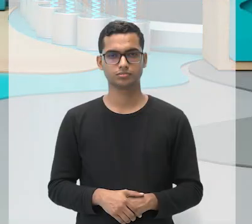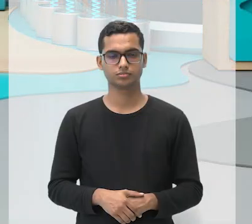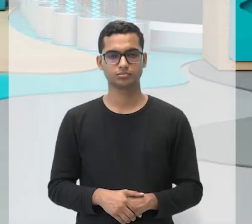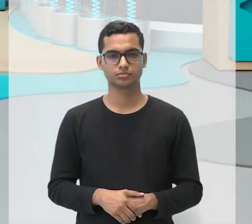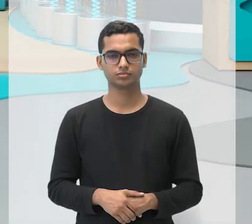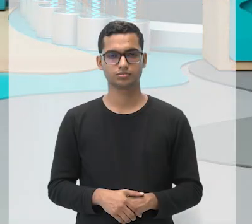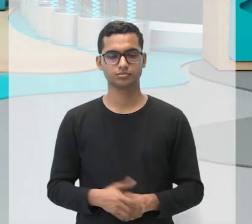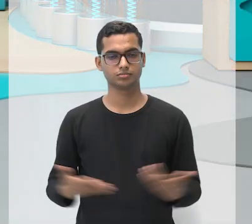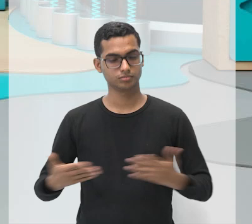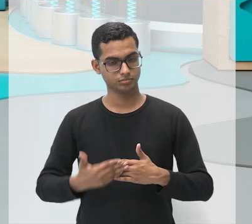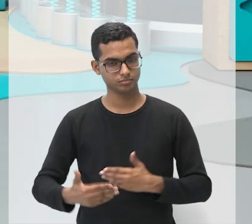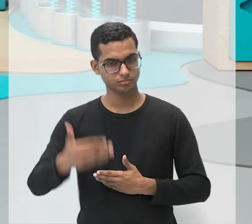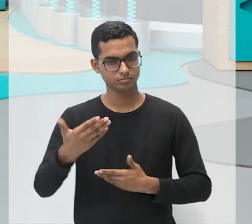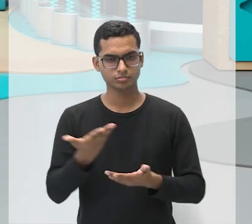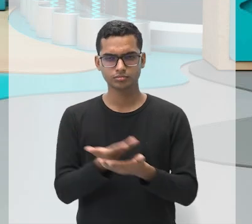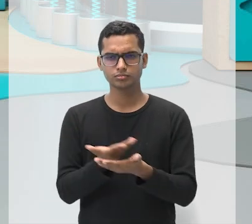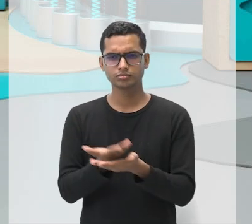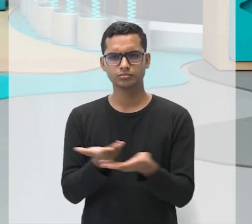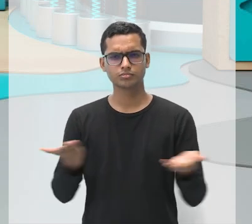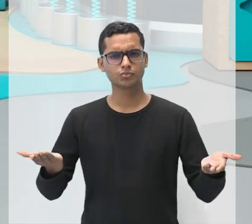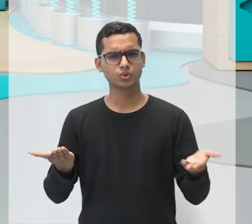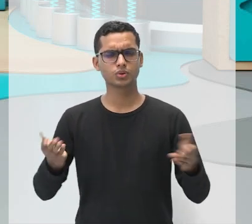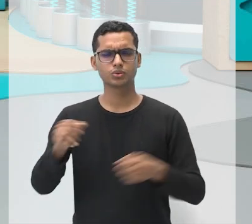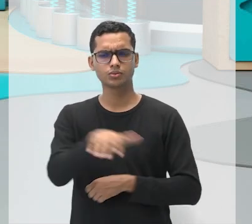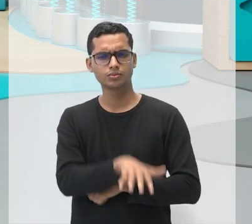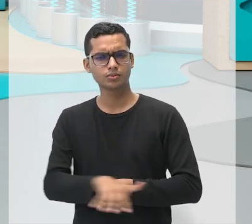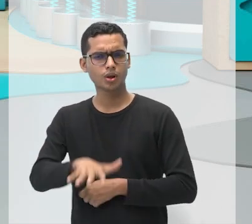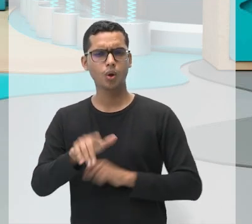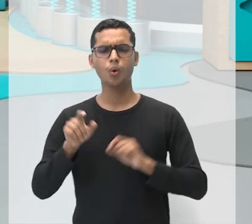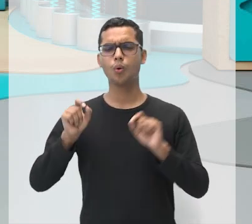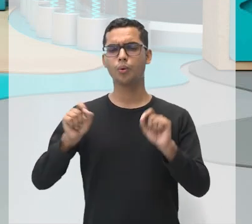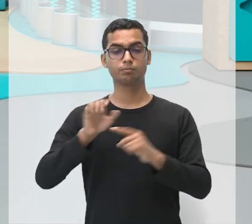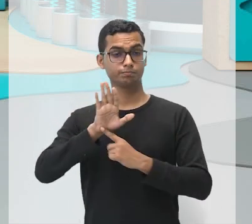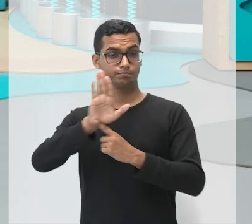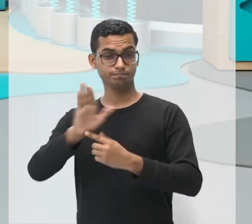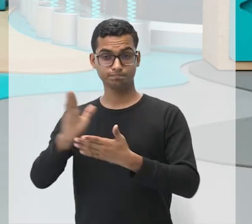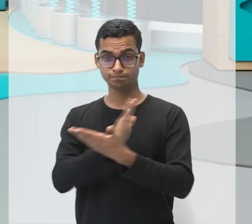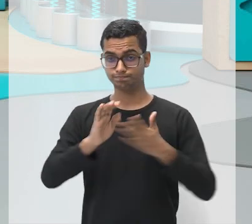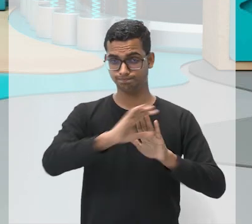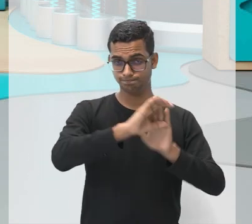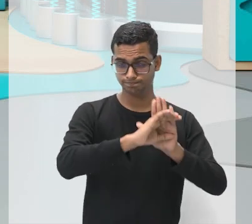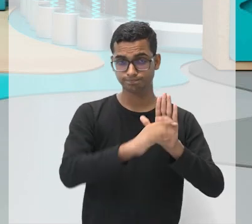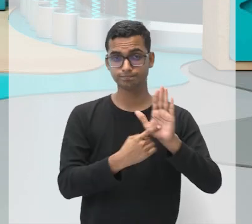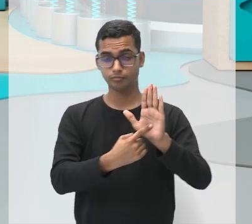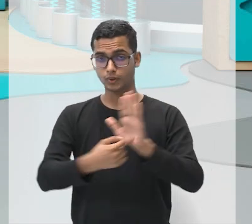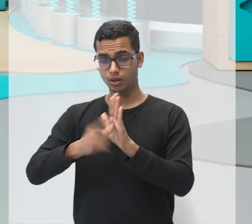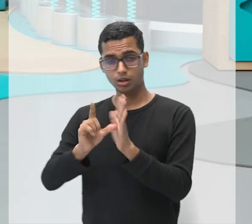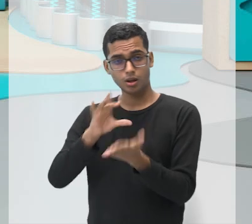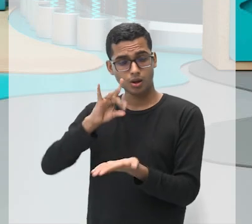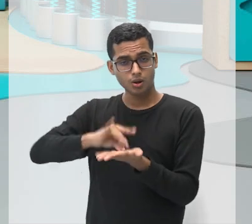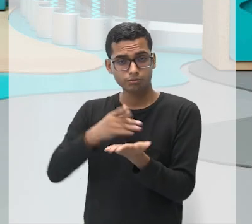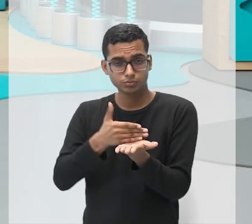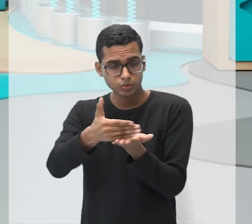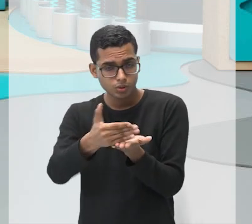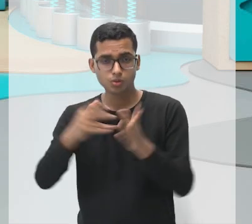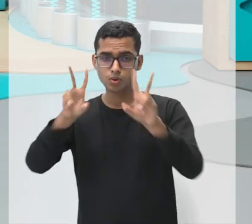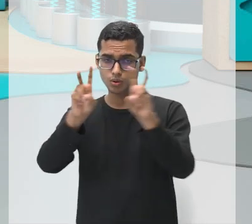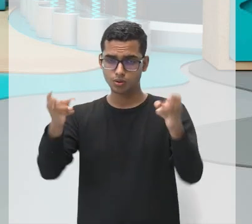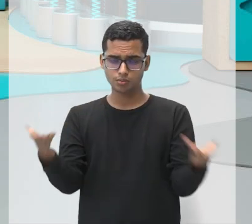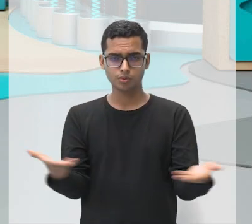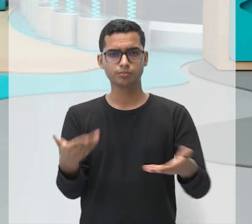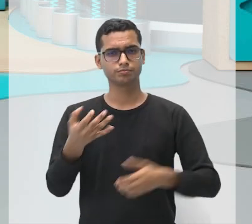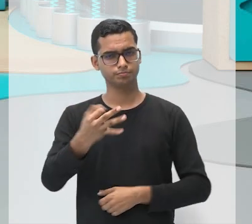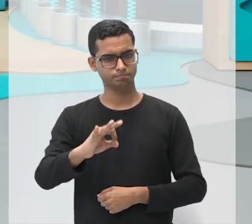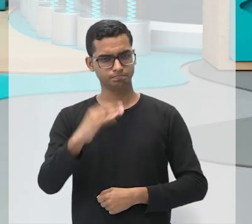E nós iniciamos essa jornada de construção do conhecimento trazendo algumas definições antes de entrarmos aí no objeto de conhecimento desta